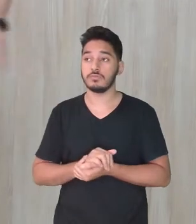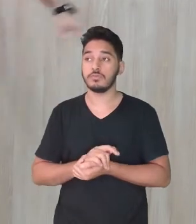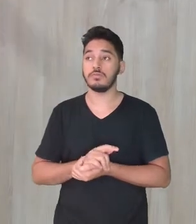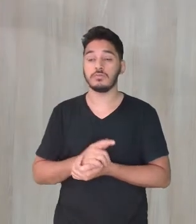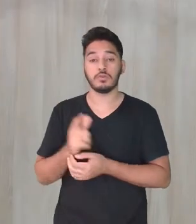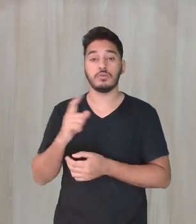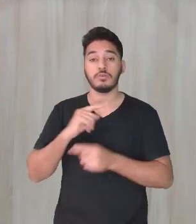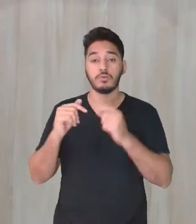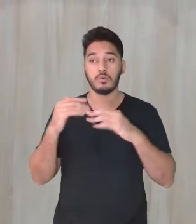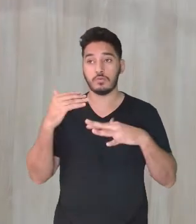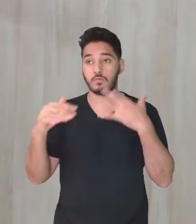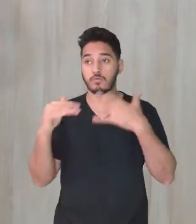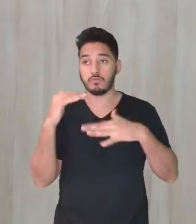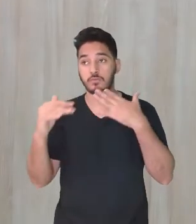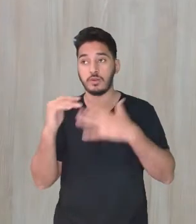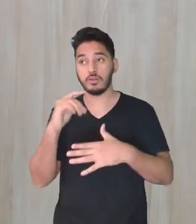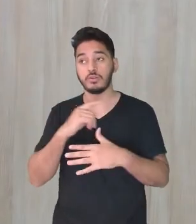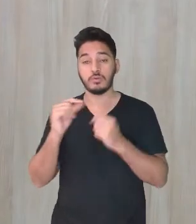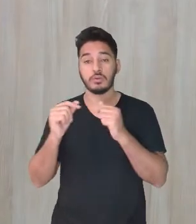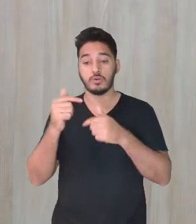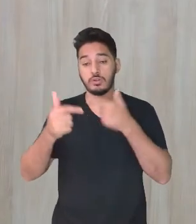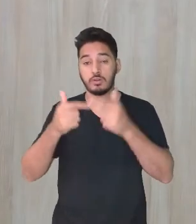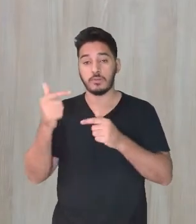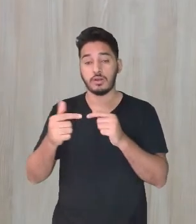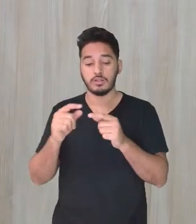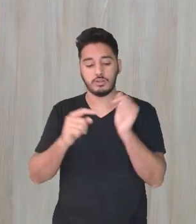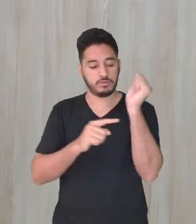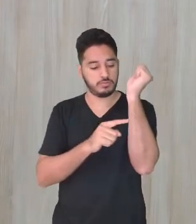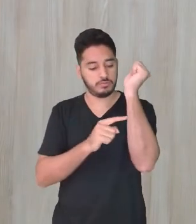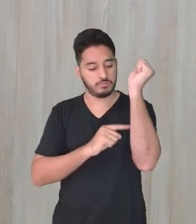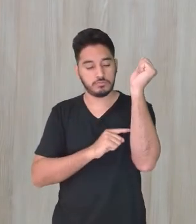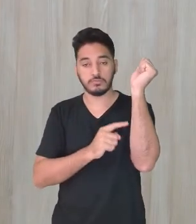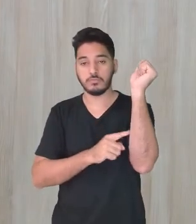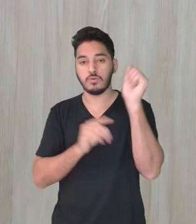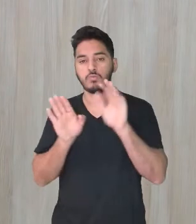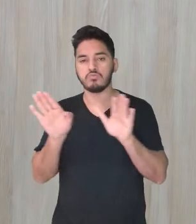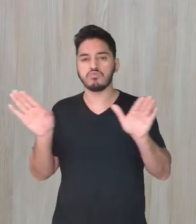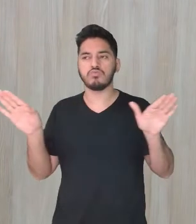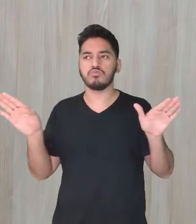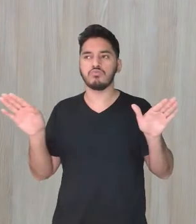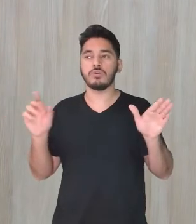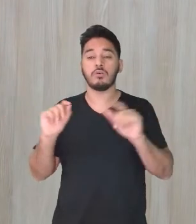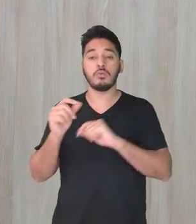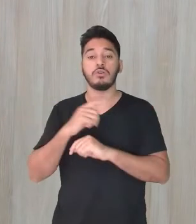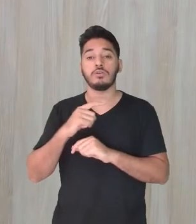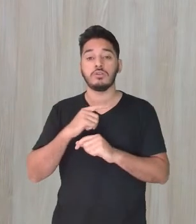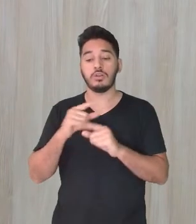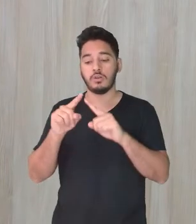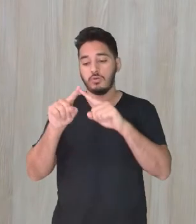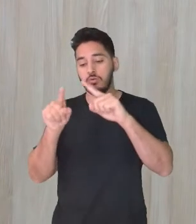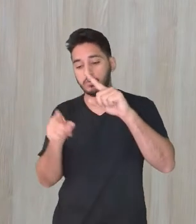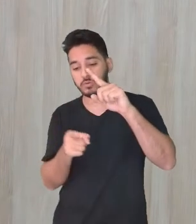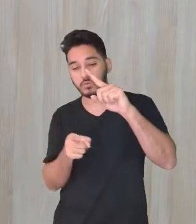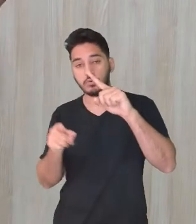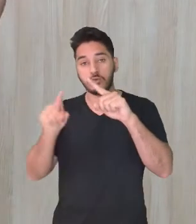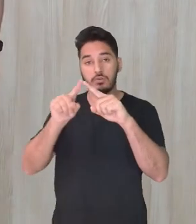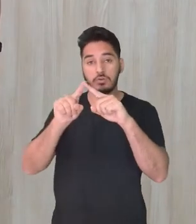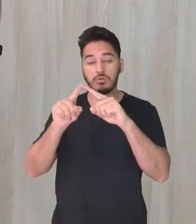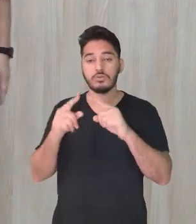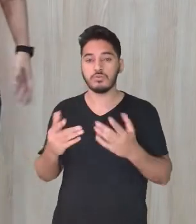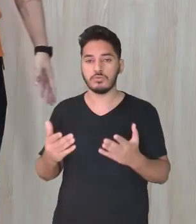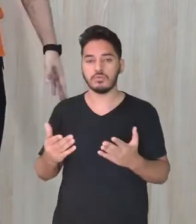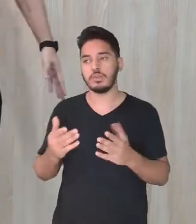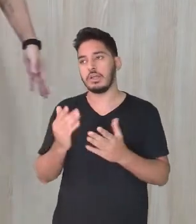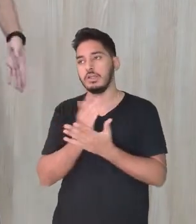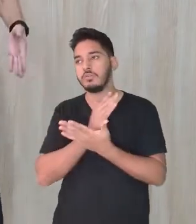tenho um movimento, eu tenho um trabalho de angulação, então eu posso fazer aqui, ó, um trabalho de angulação, né? De repente,